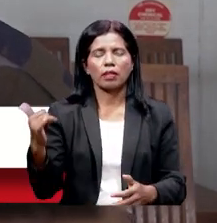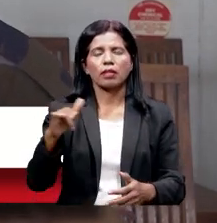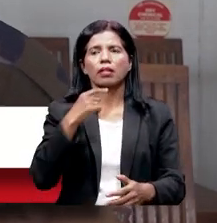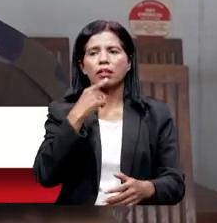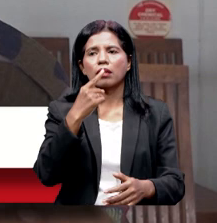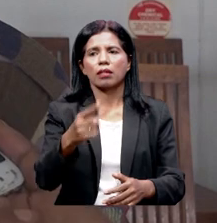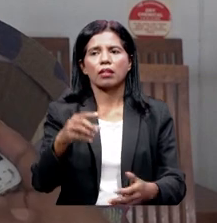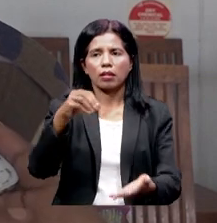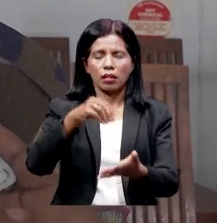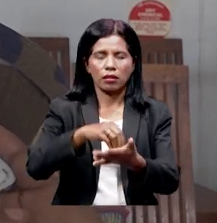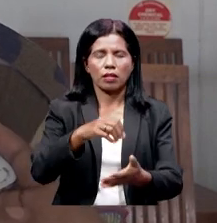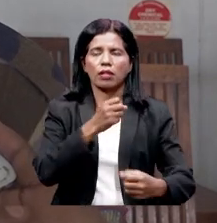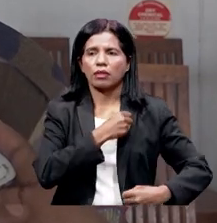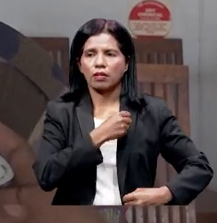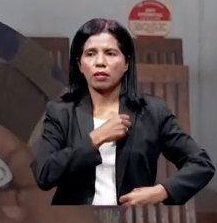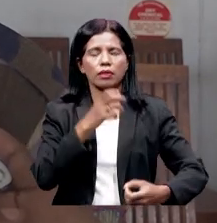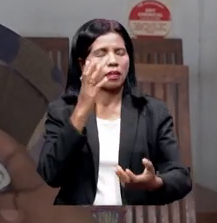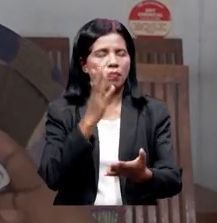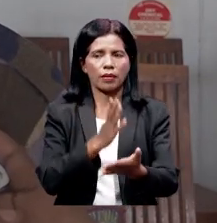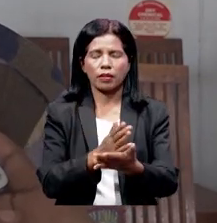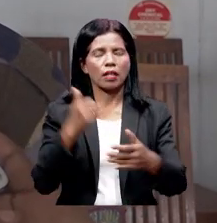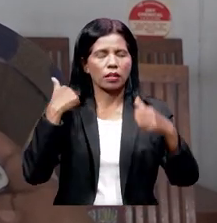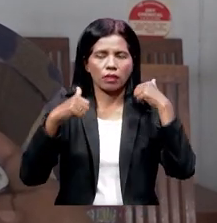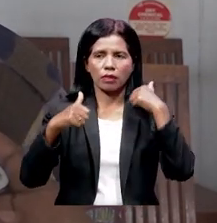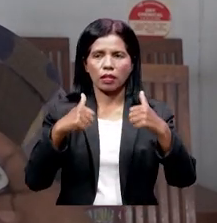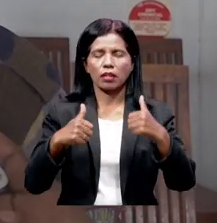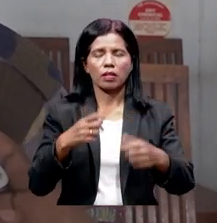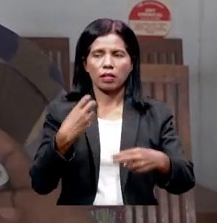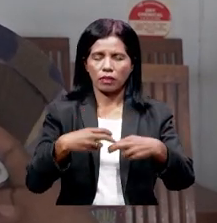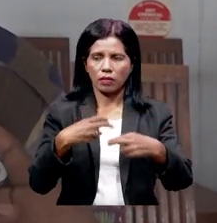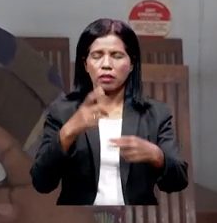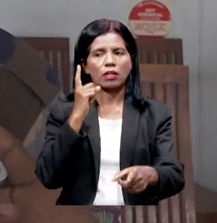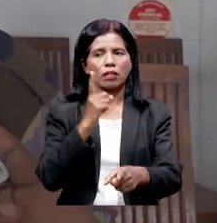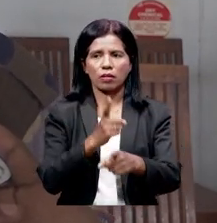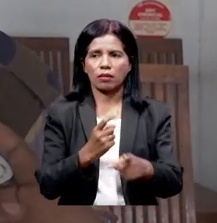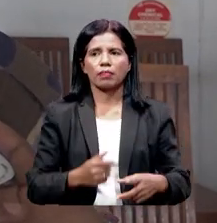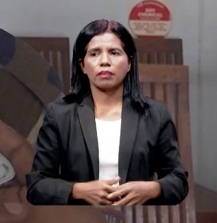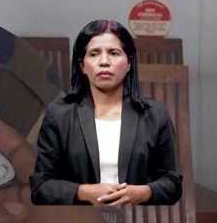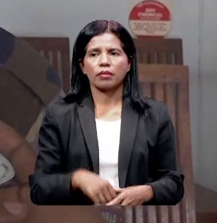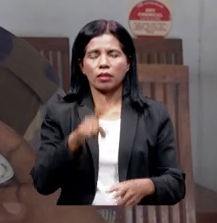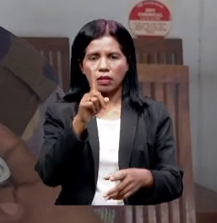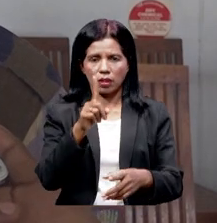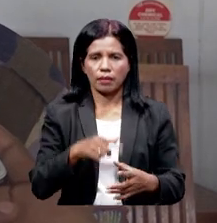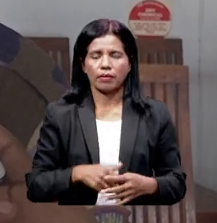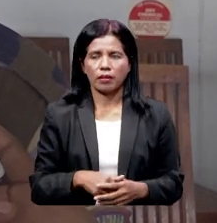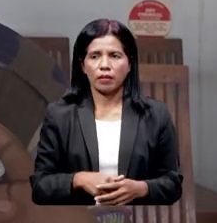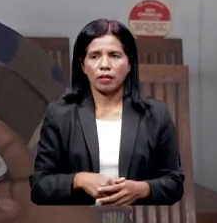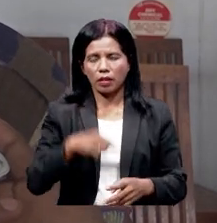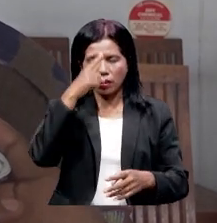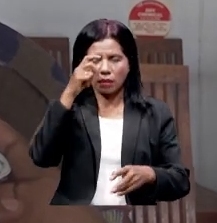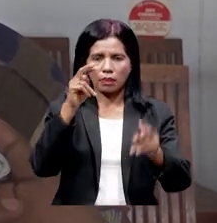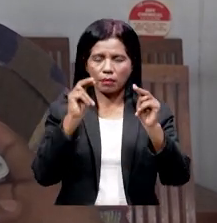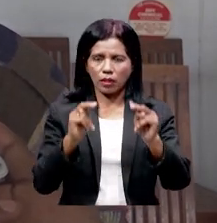be kolokatan efektif satu hamate kera se atividade ilegal ne difisil hali non ne difisil ida tambah